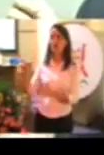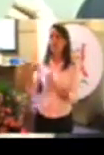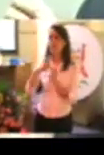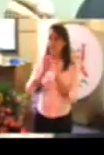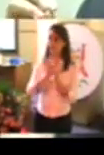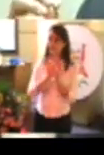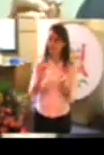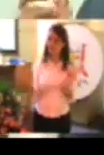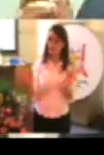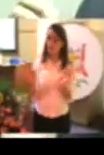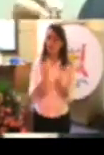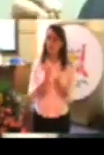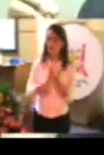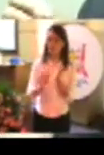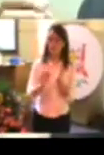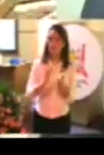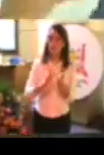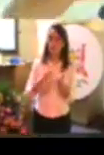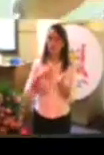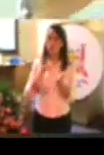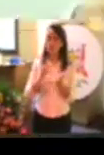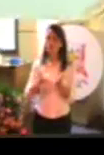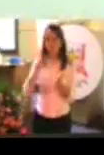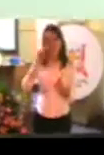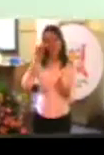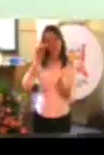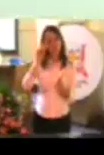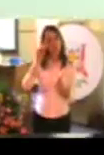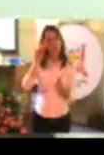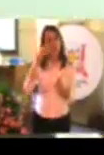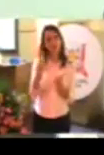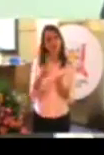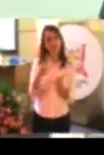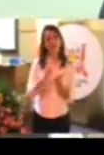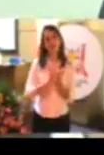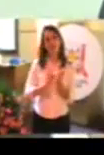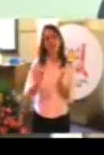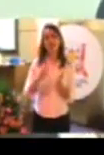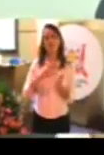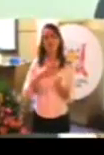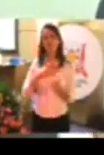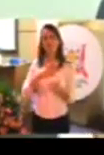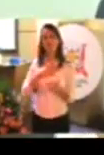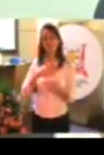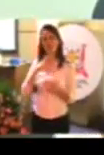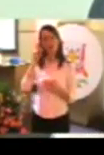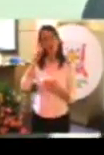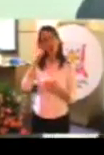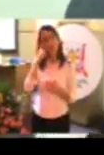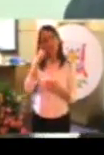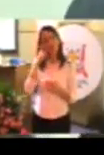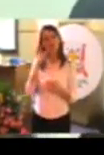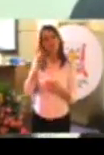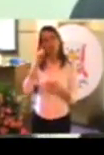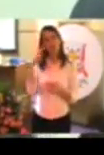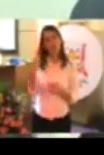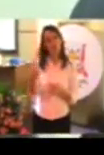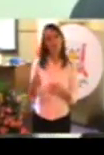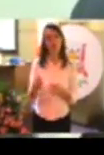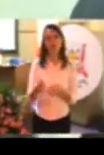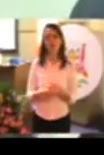frase que eu também repito para mim mesmo, para ninguém não, repito para mim, todos os